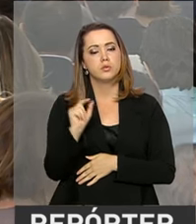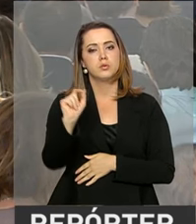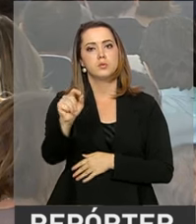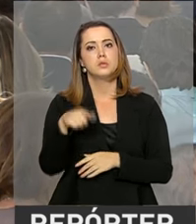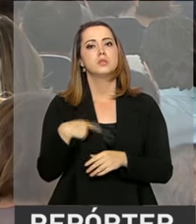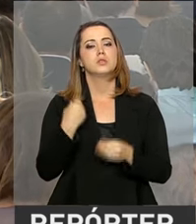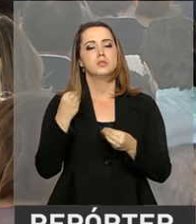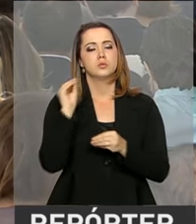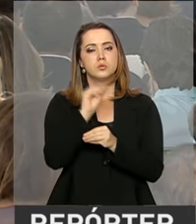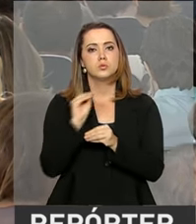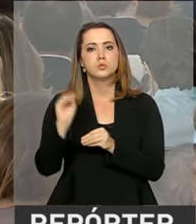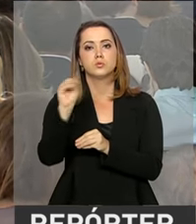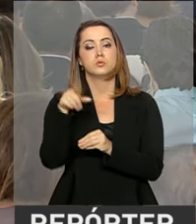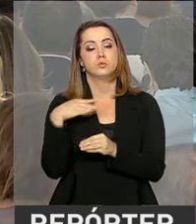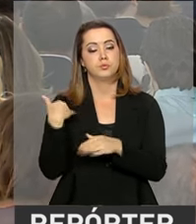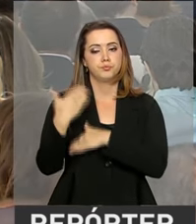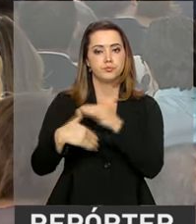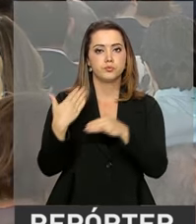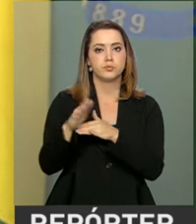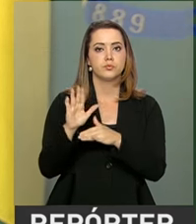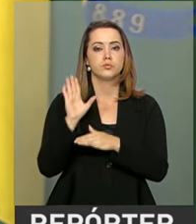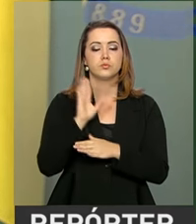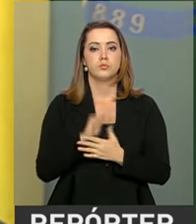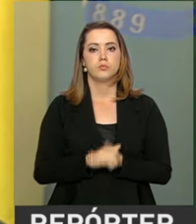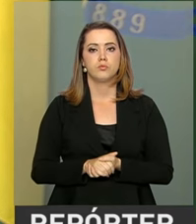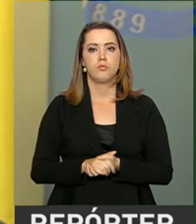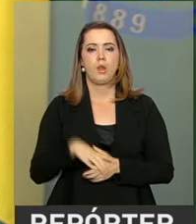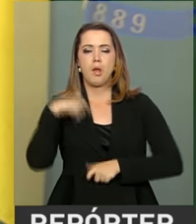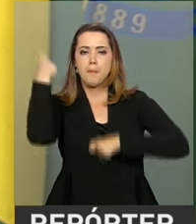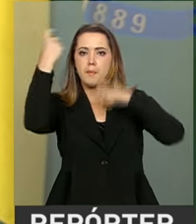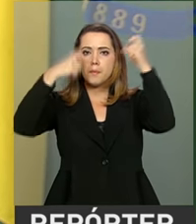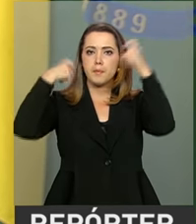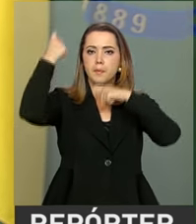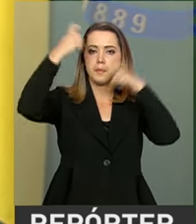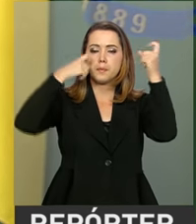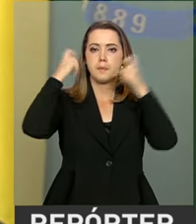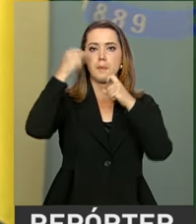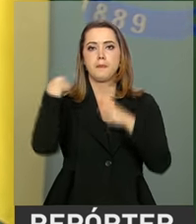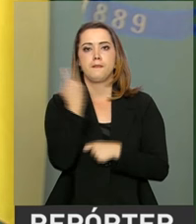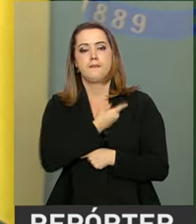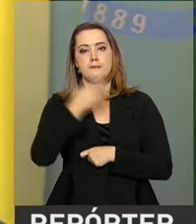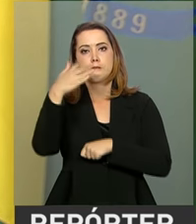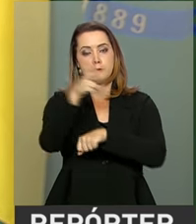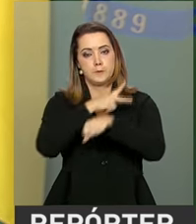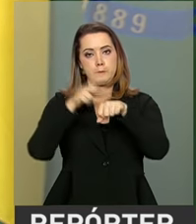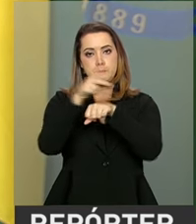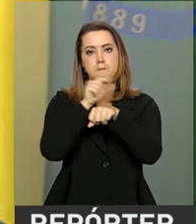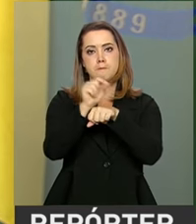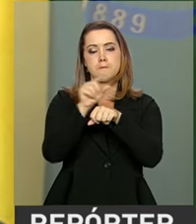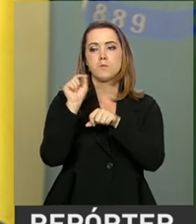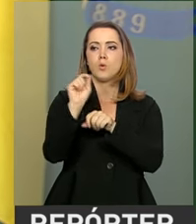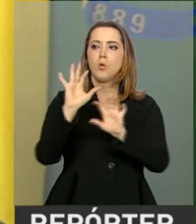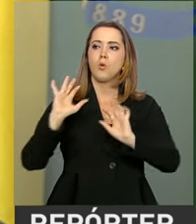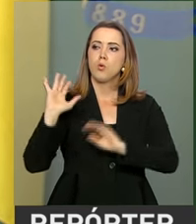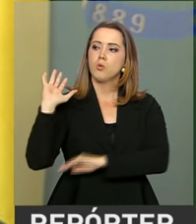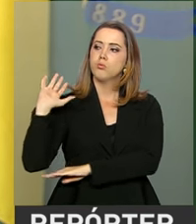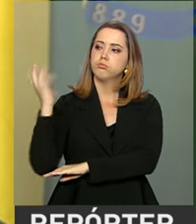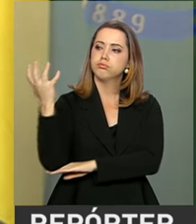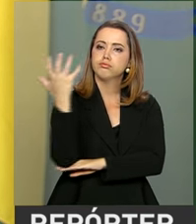colaborando muito com a questão do meio ambiente. A preocupação do nosso país com o meio ambiente.